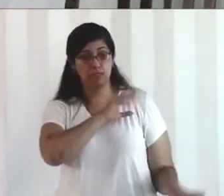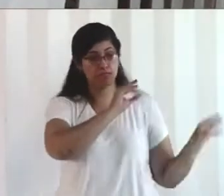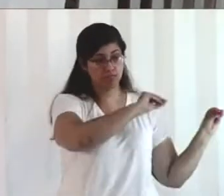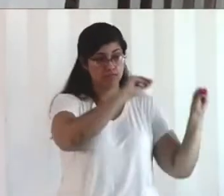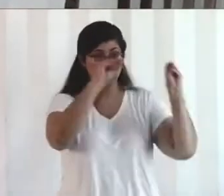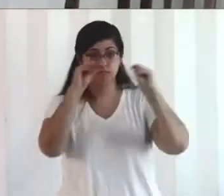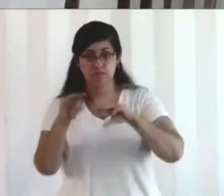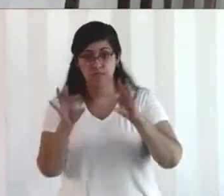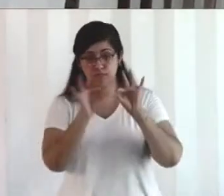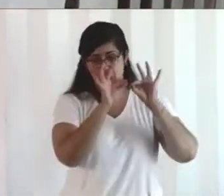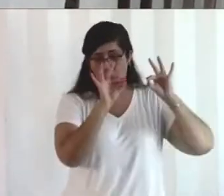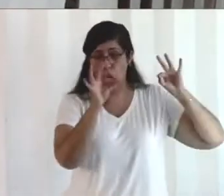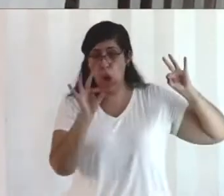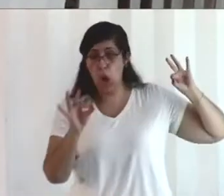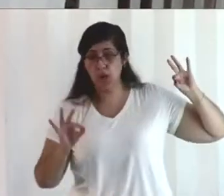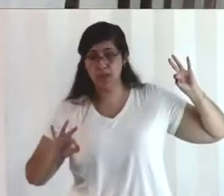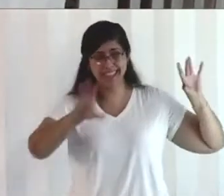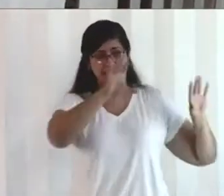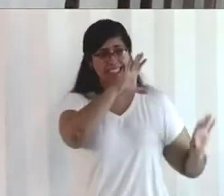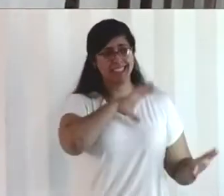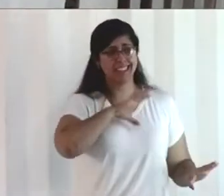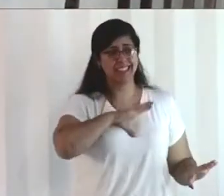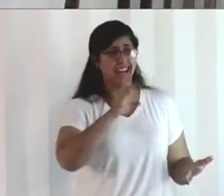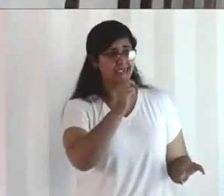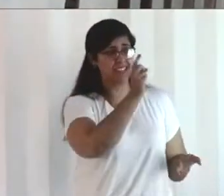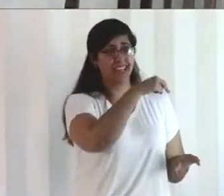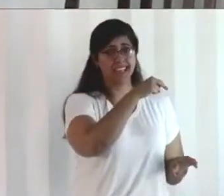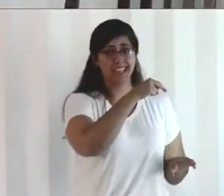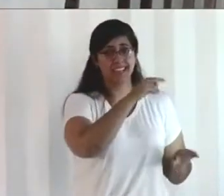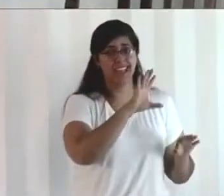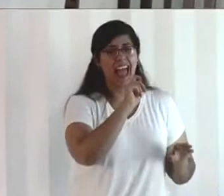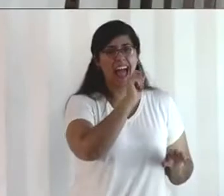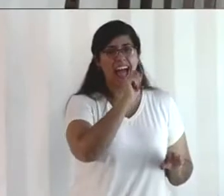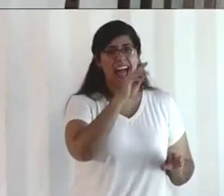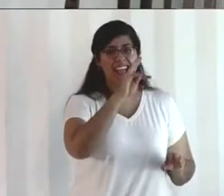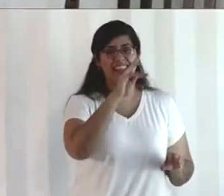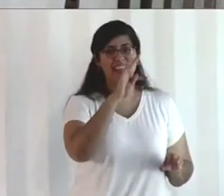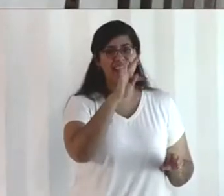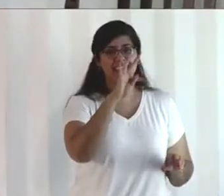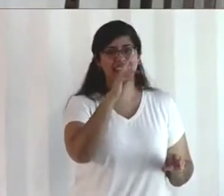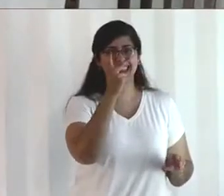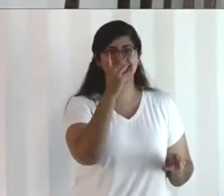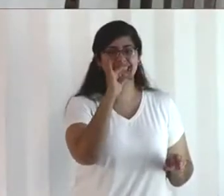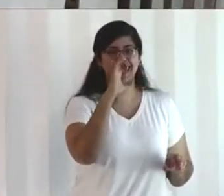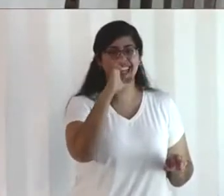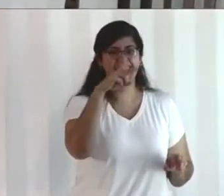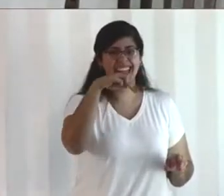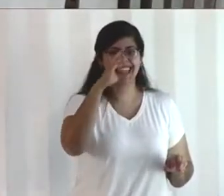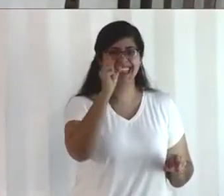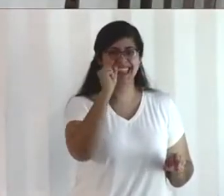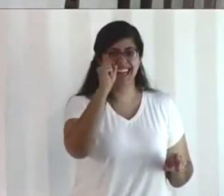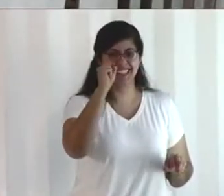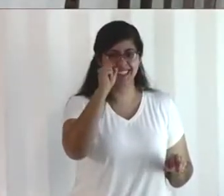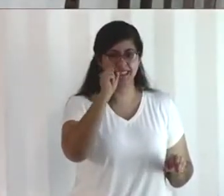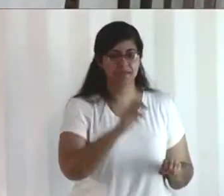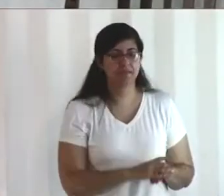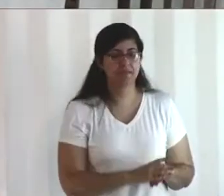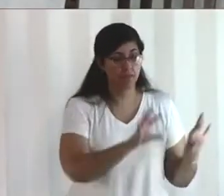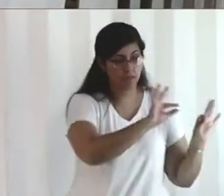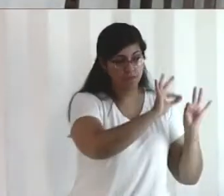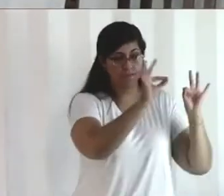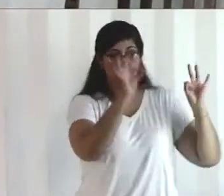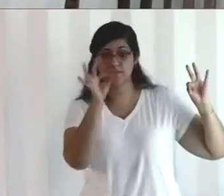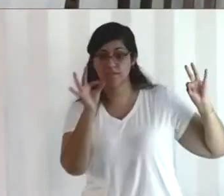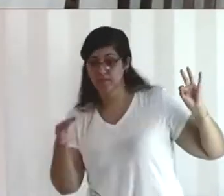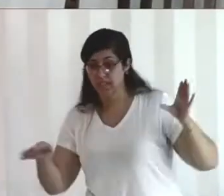de Corinto aproximadamente 80 quilômetros. Paulo estava em Atenas, vai para Corinto, 80